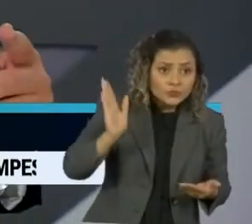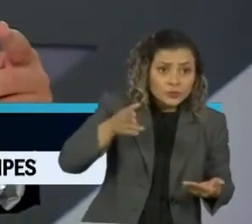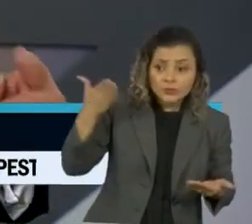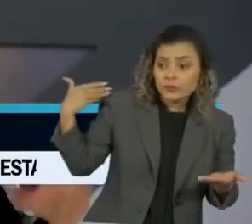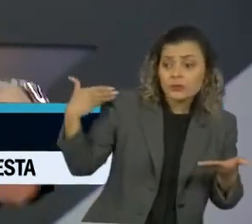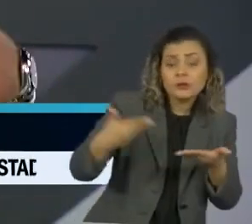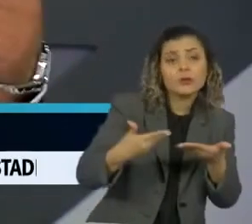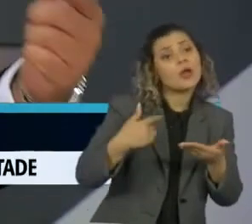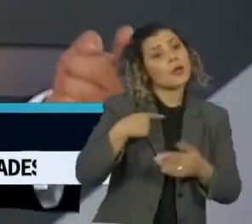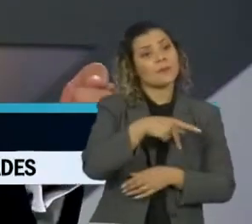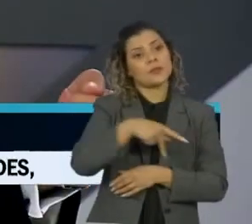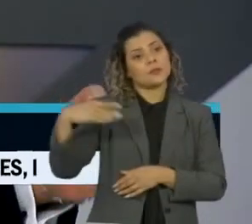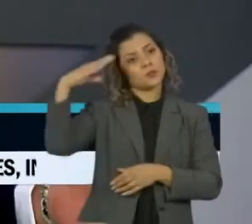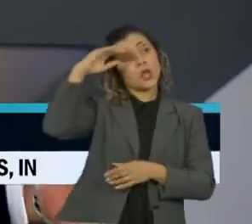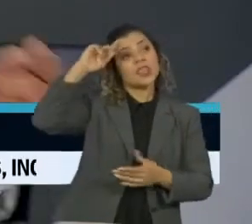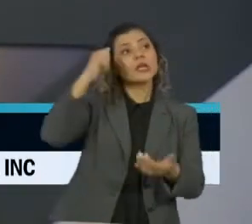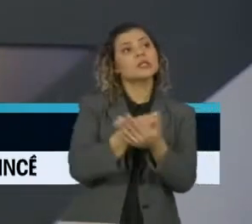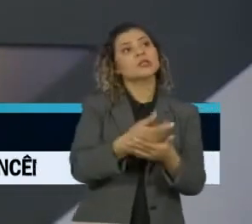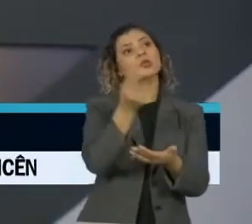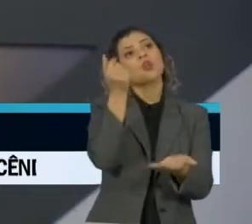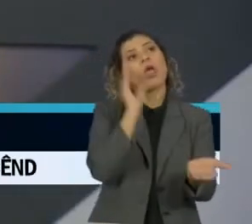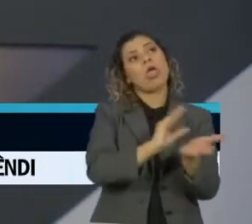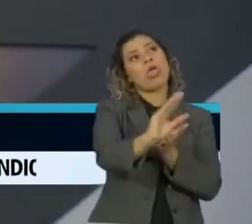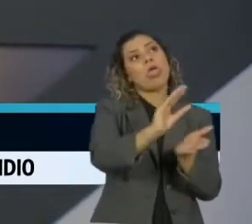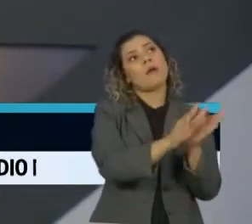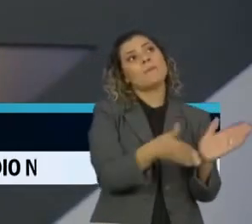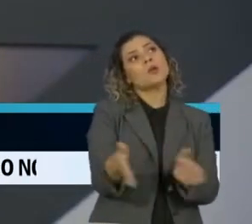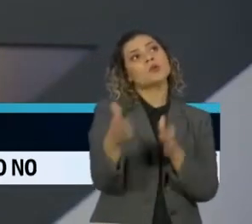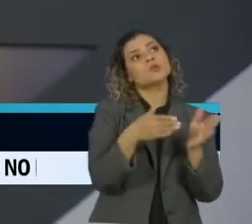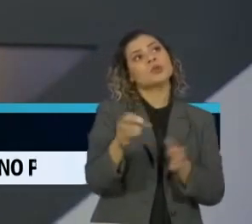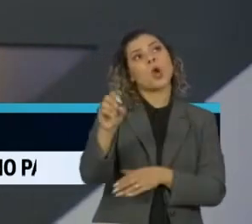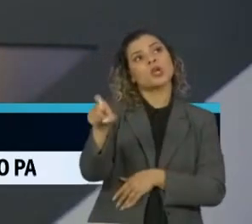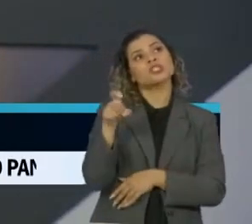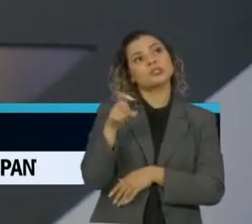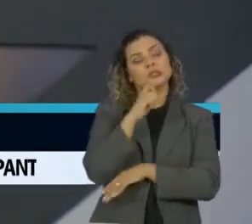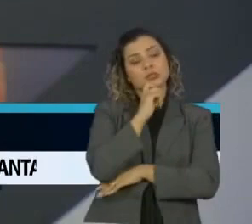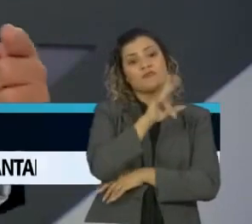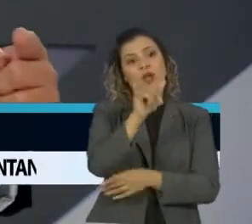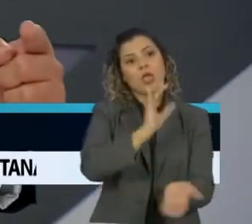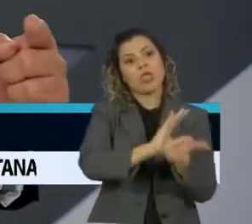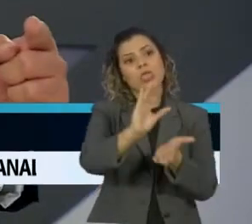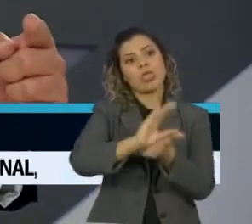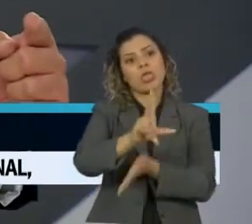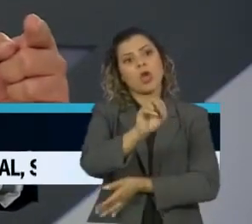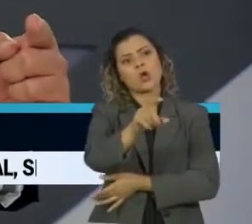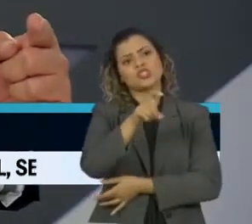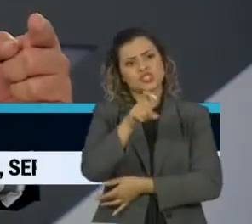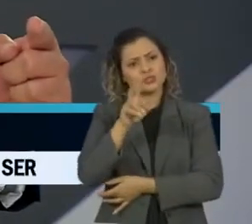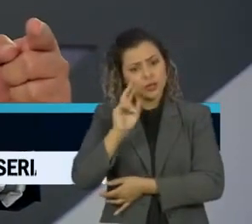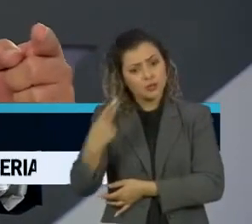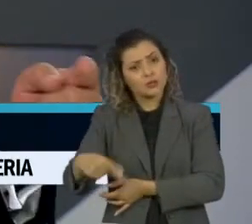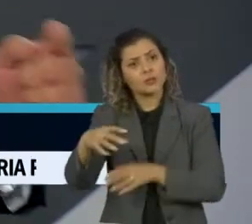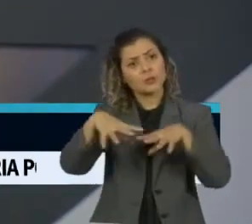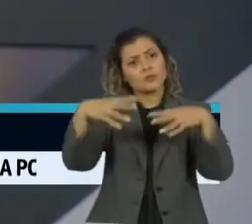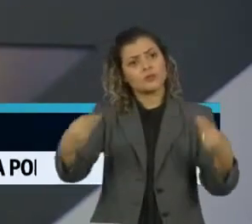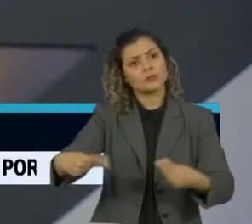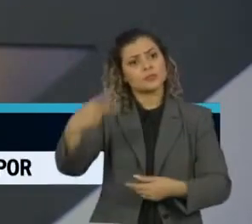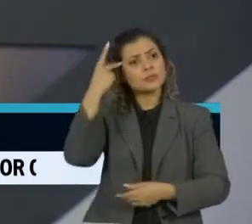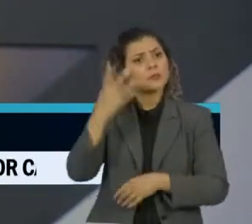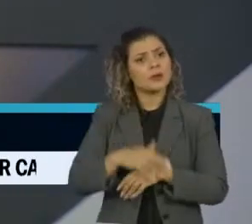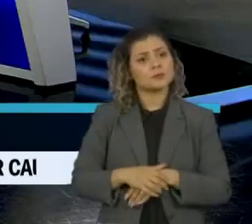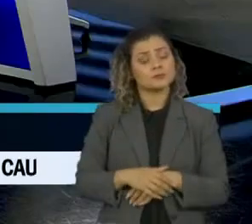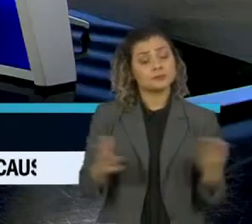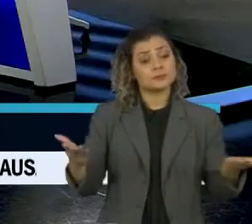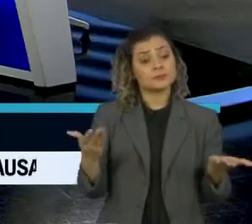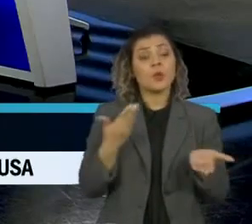ele decidiu colocar recursos na produção da vacina da AstraZeneca, que está sendo feita pela Unifesp em São Paulo. Para que isso